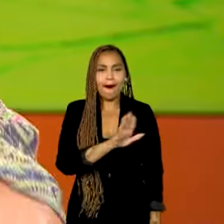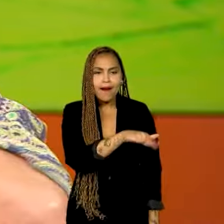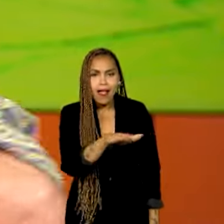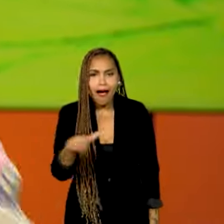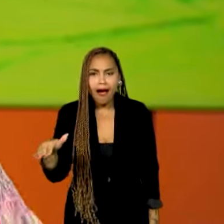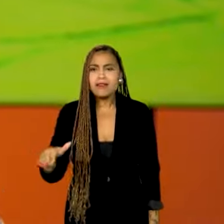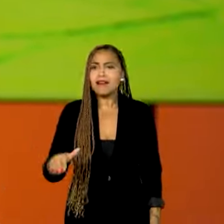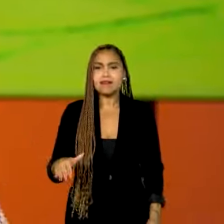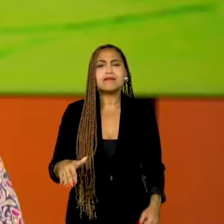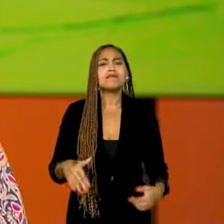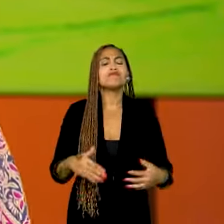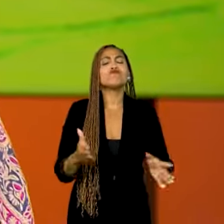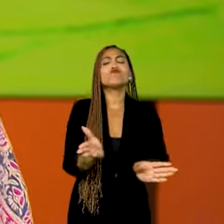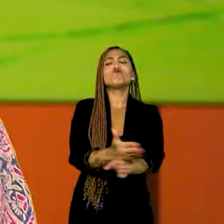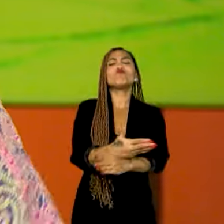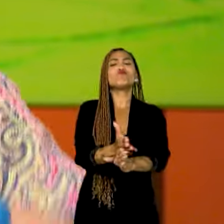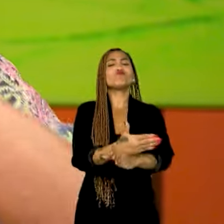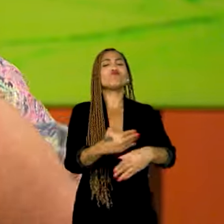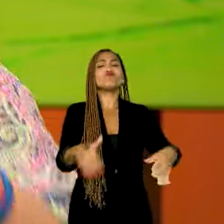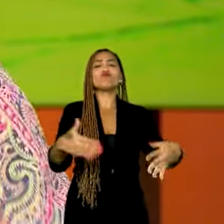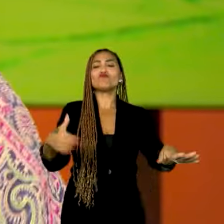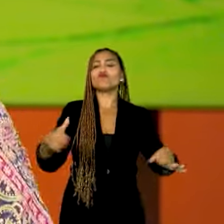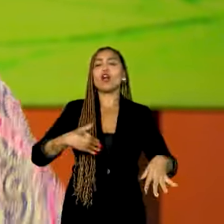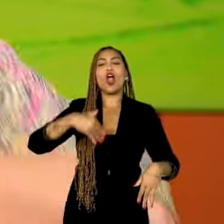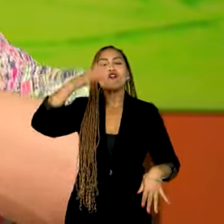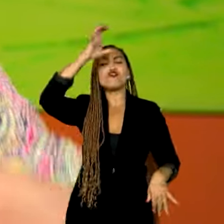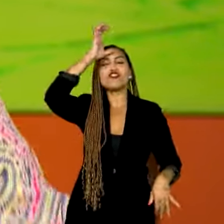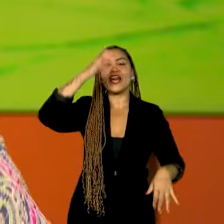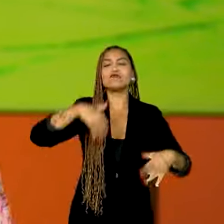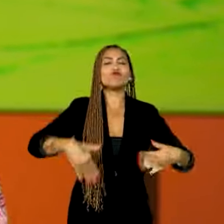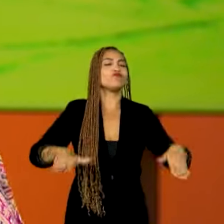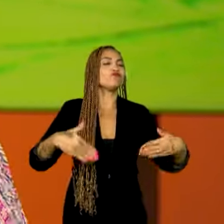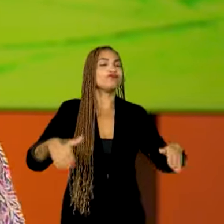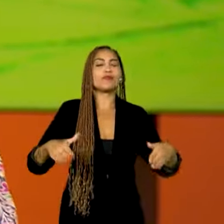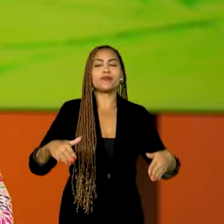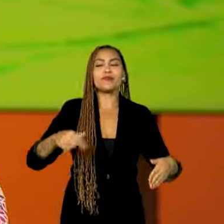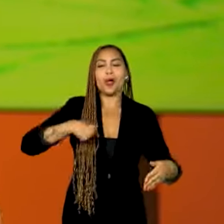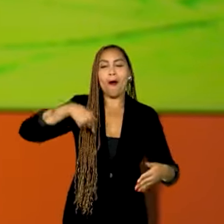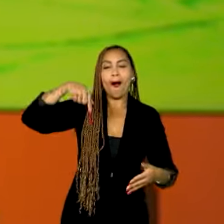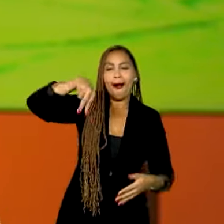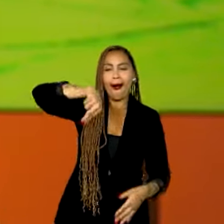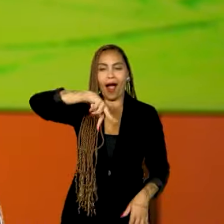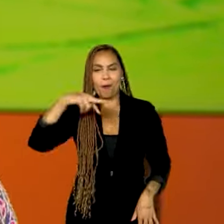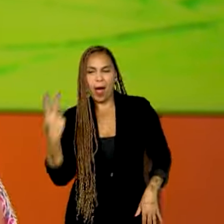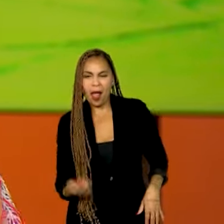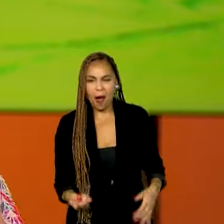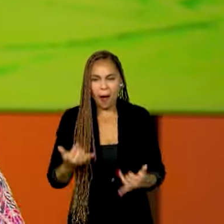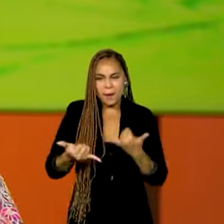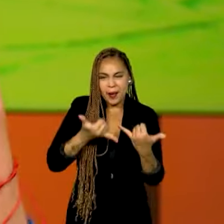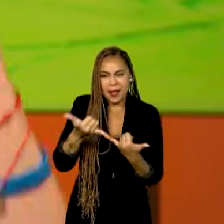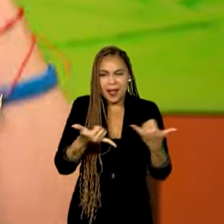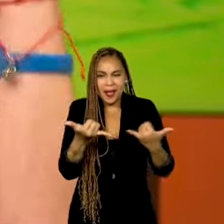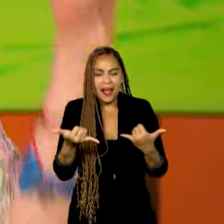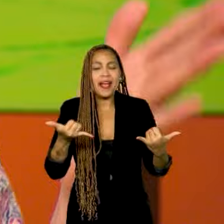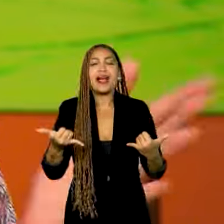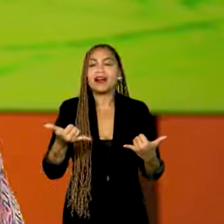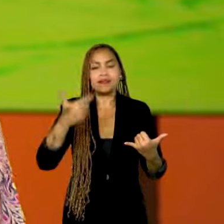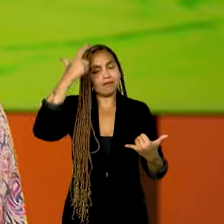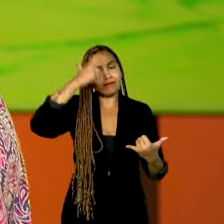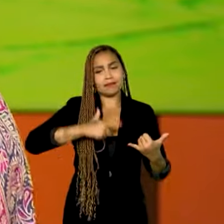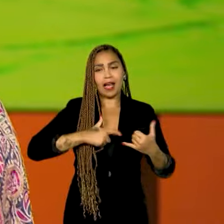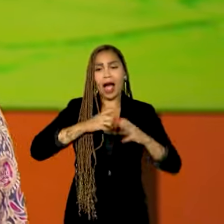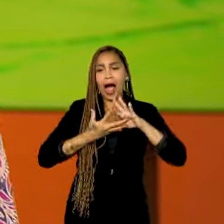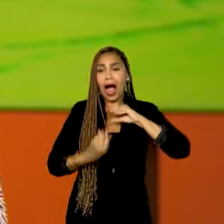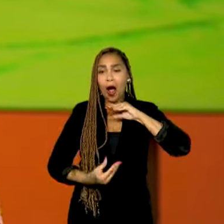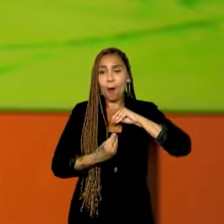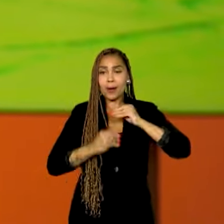Lógico. As crianças fazem o que querem comigo. Eu sou aquela mãe, aquela tia. Eu dou cambalhota, eu tenho uma criança interna que fala mais do que eu. Tô com